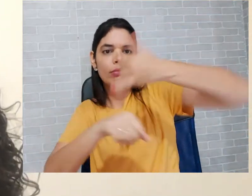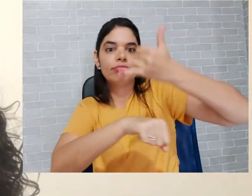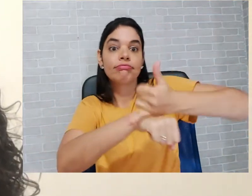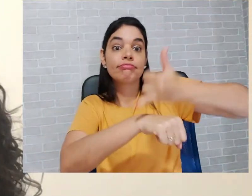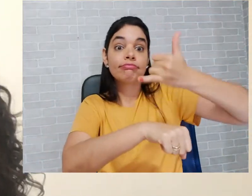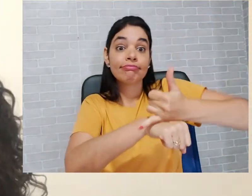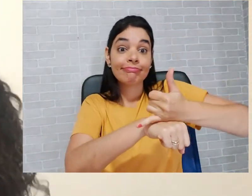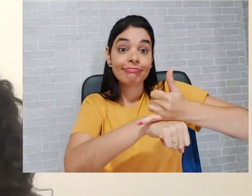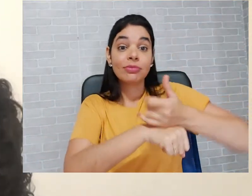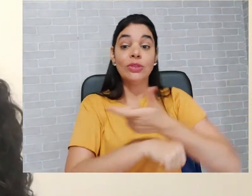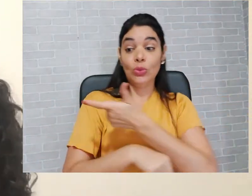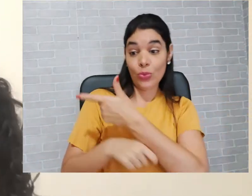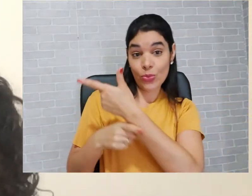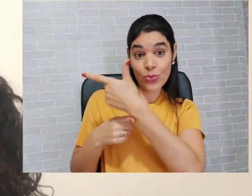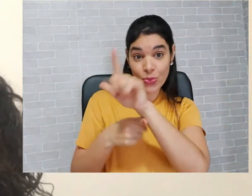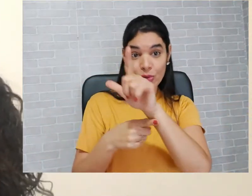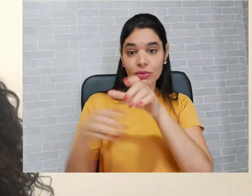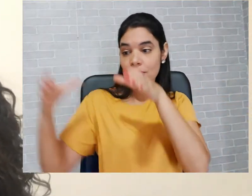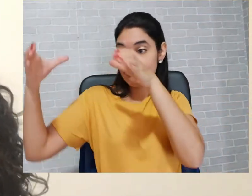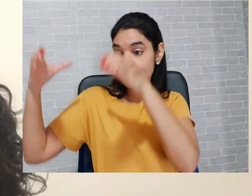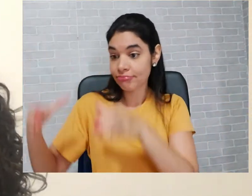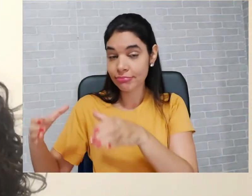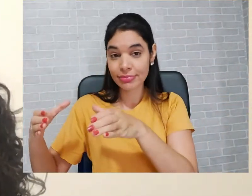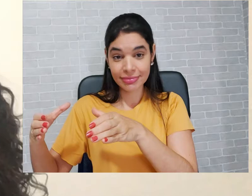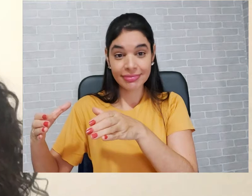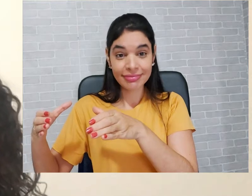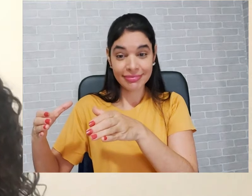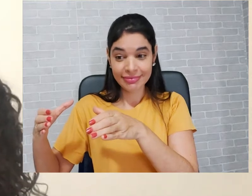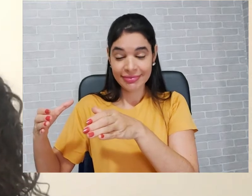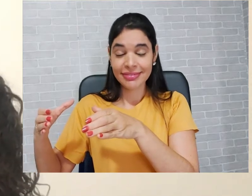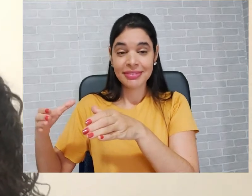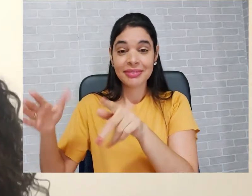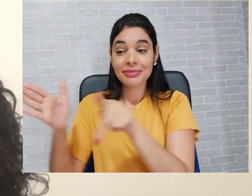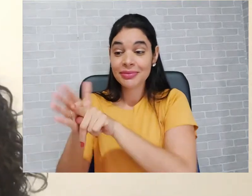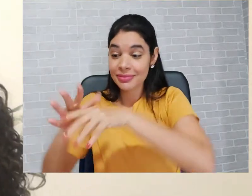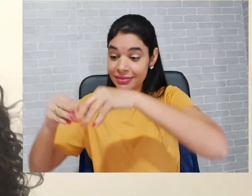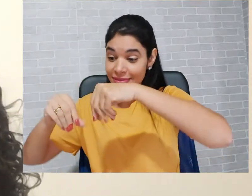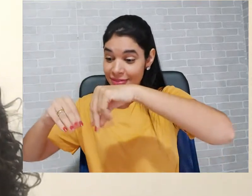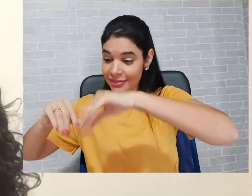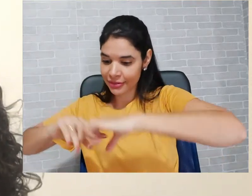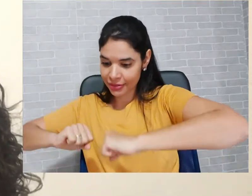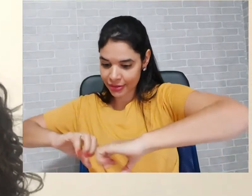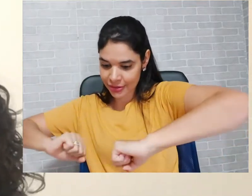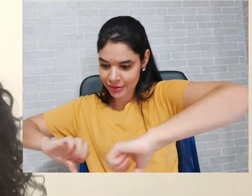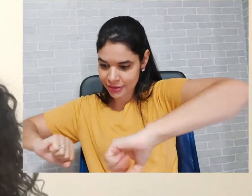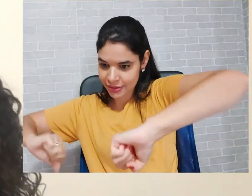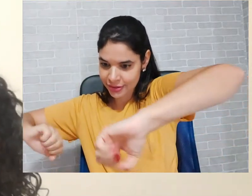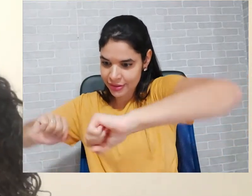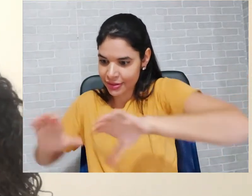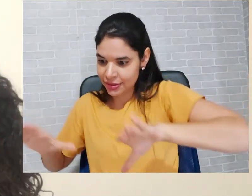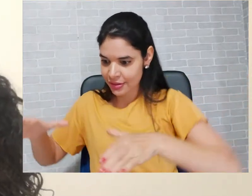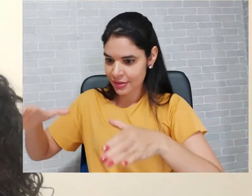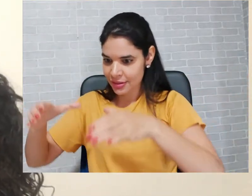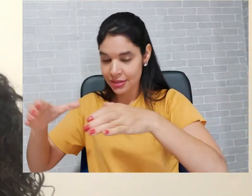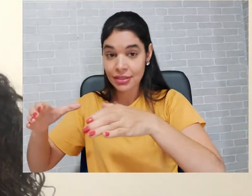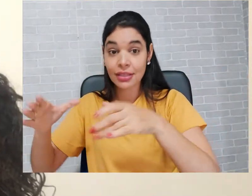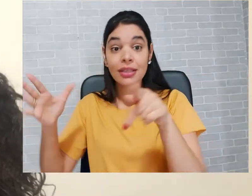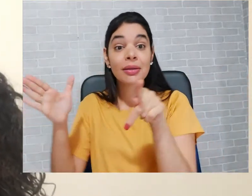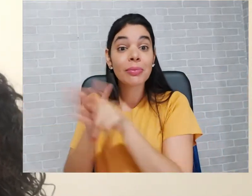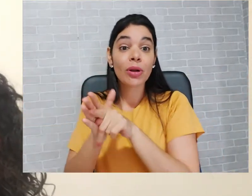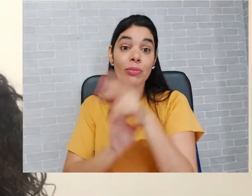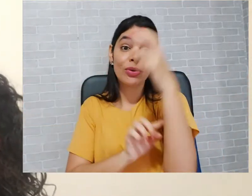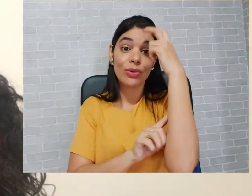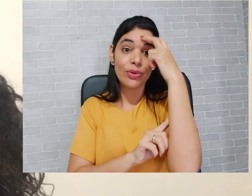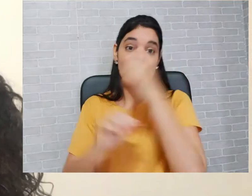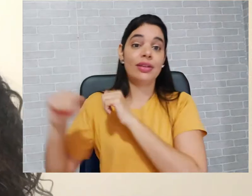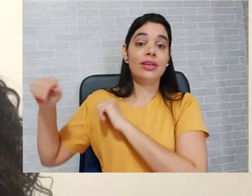o chouguier é uma panela de barro. Então, ambos esses utensílios são comuns na cultura da Guiana